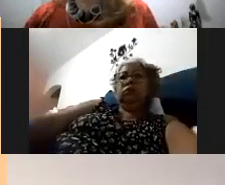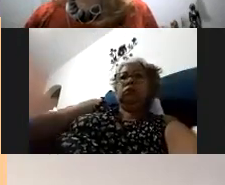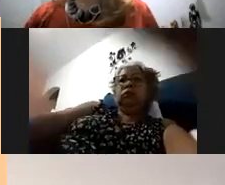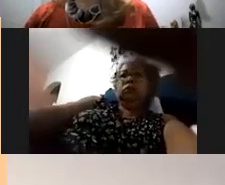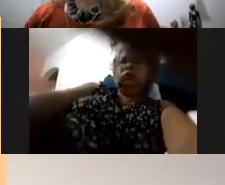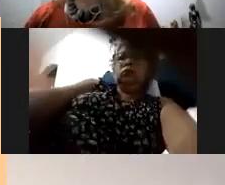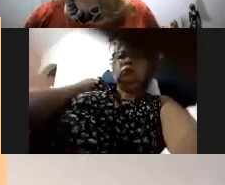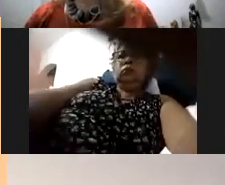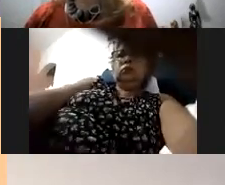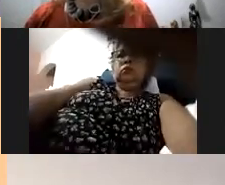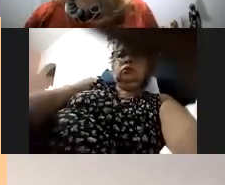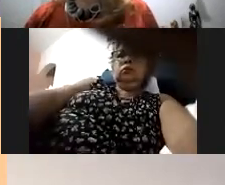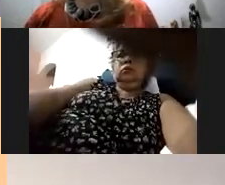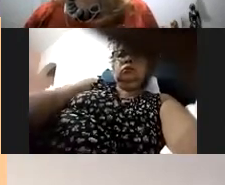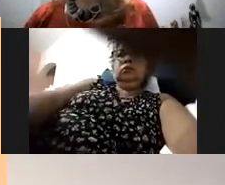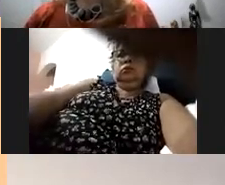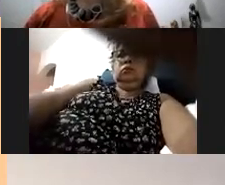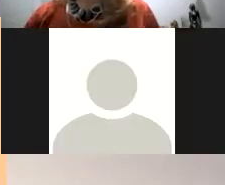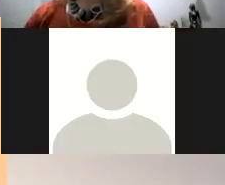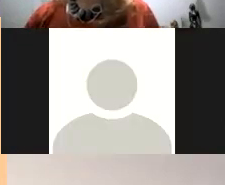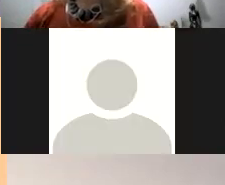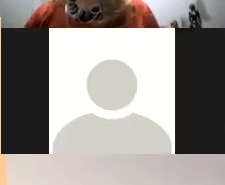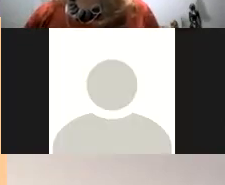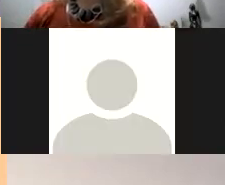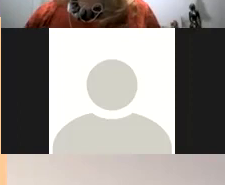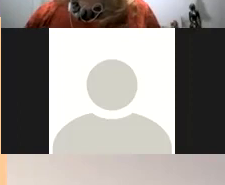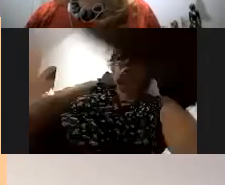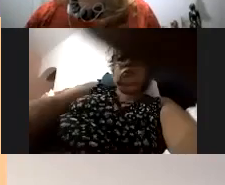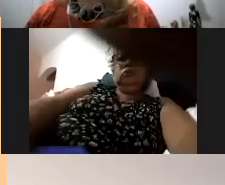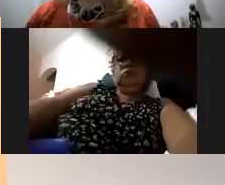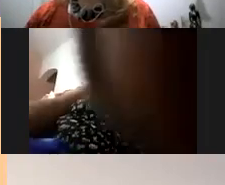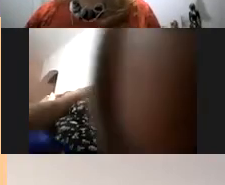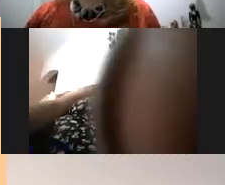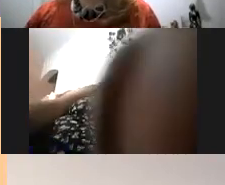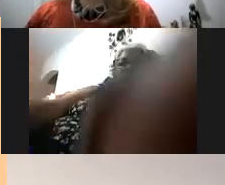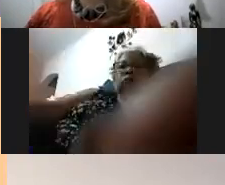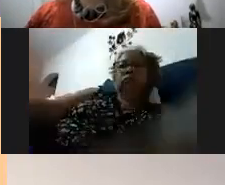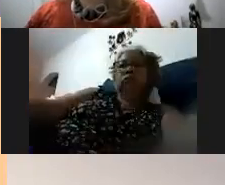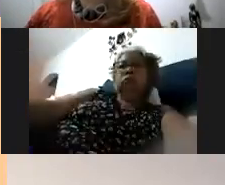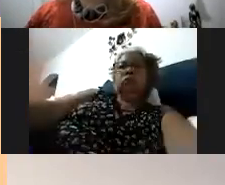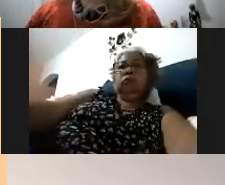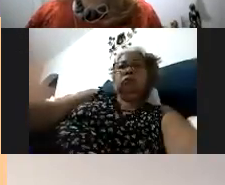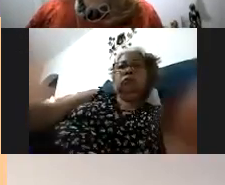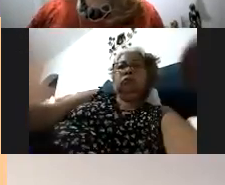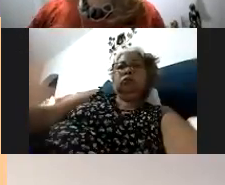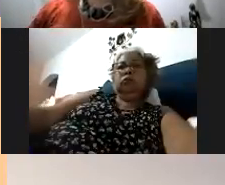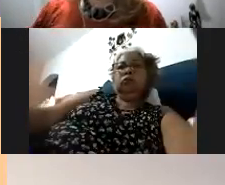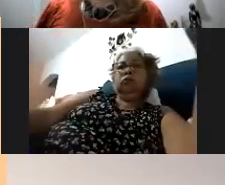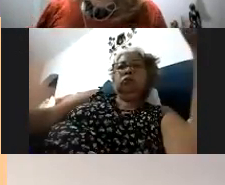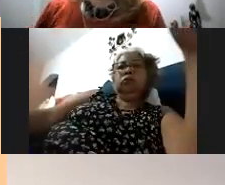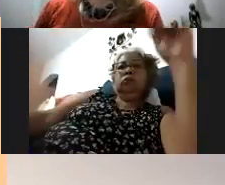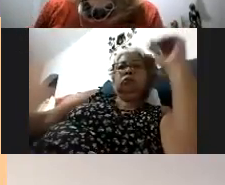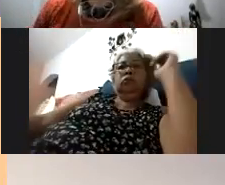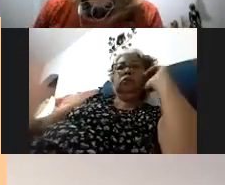colorida, desfocada de 2 pezinhos de bebê com os dedinhos dobrados.